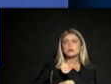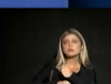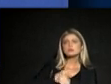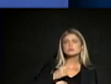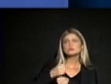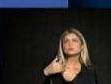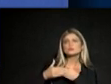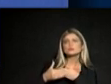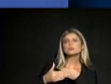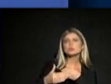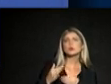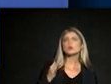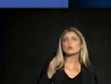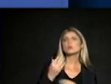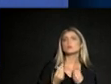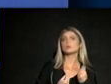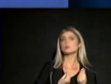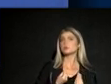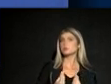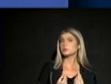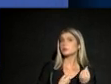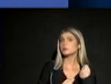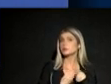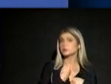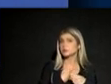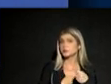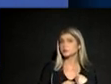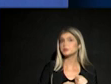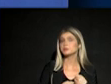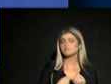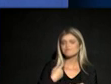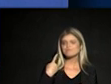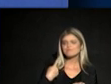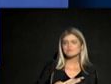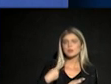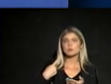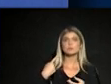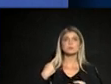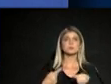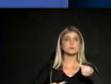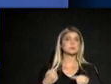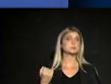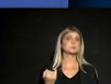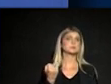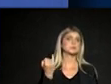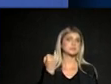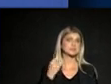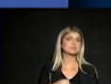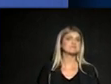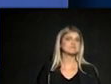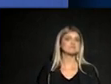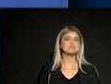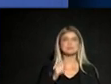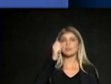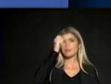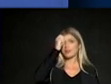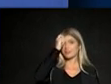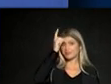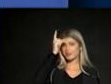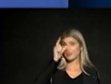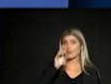anos com esse marco político tão relevante. Então, a ideia aqui do